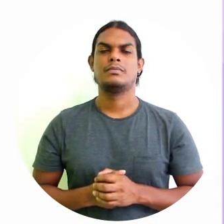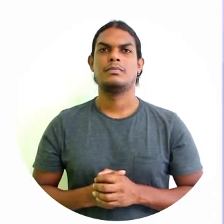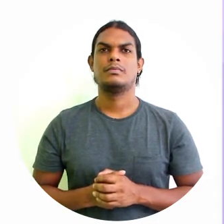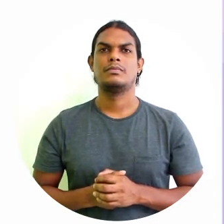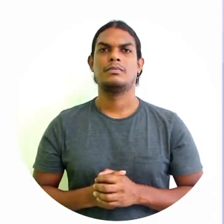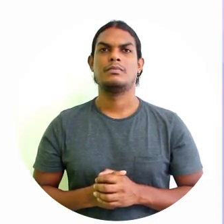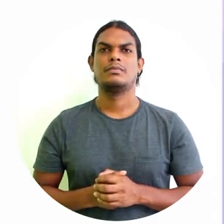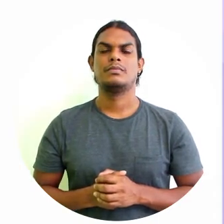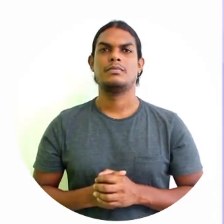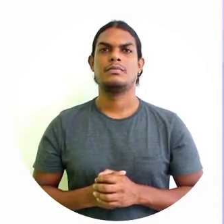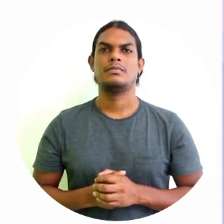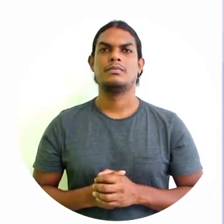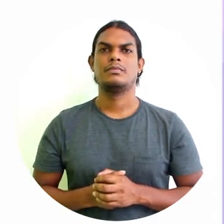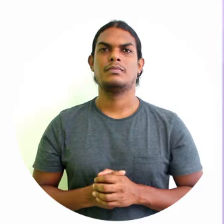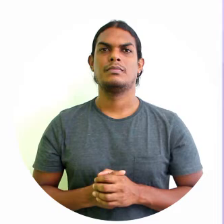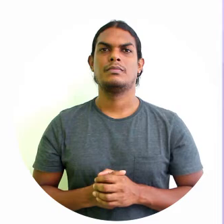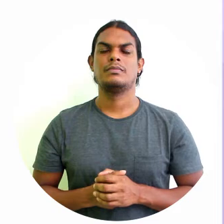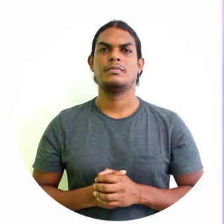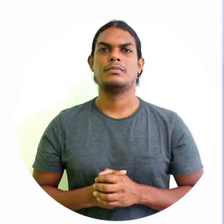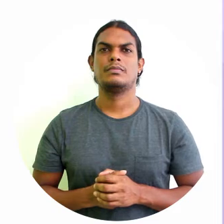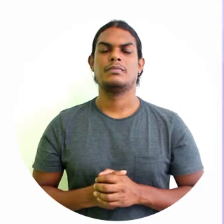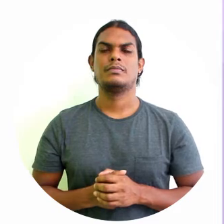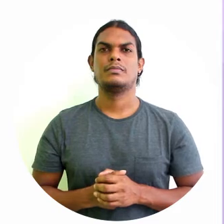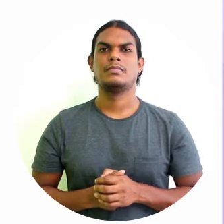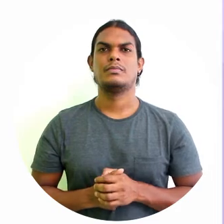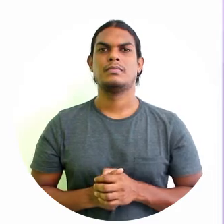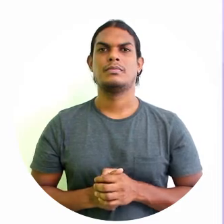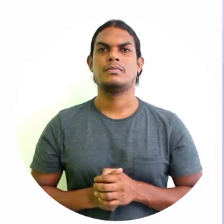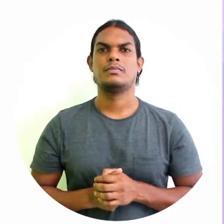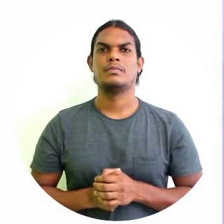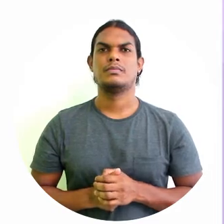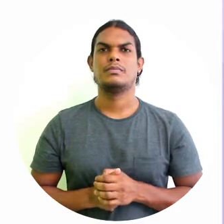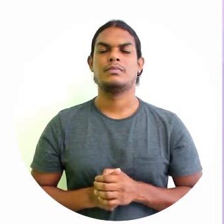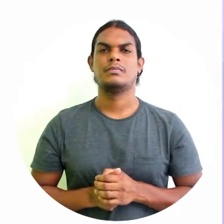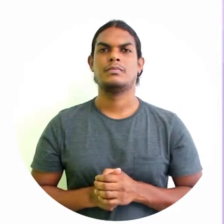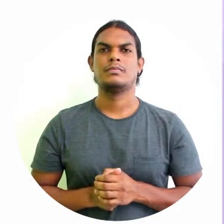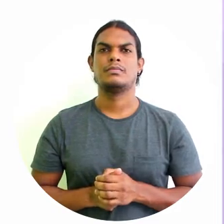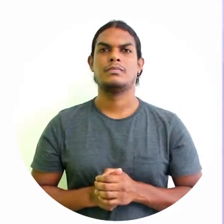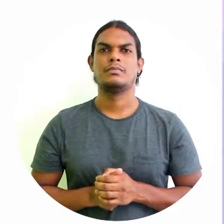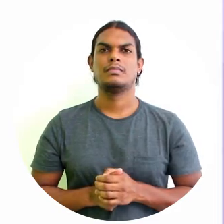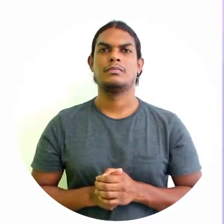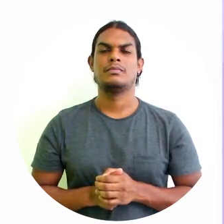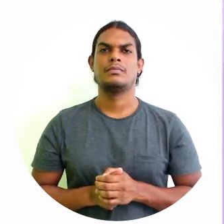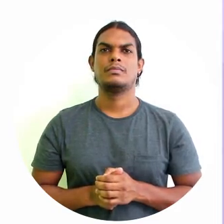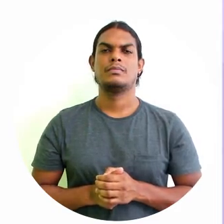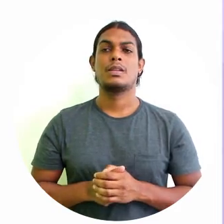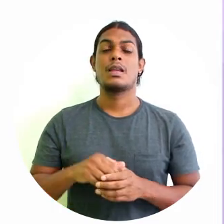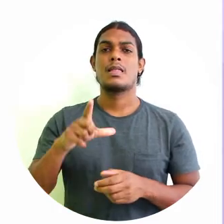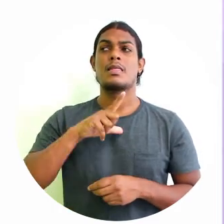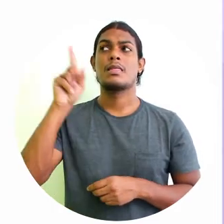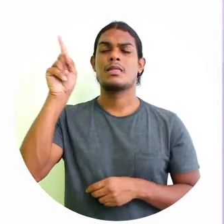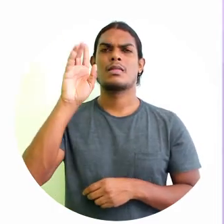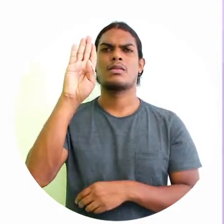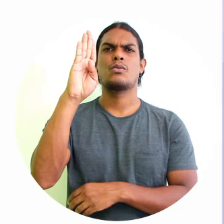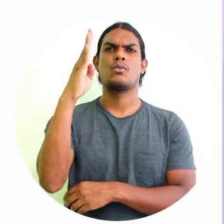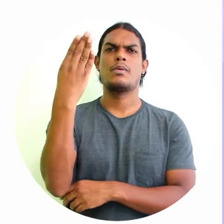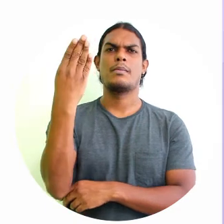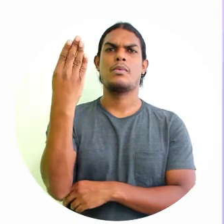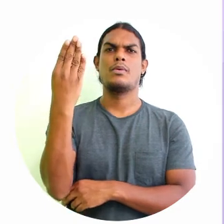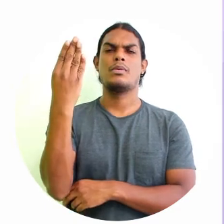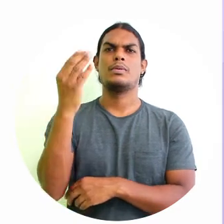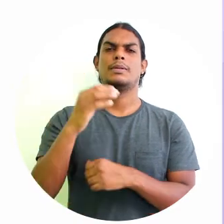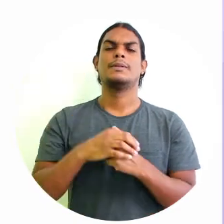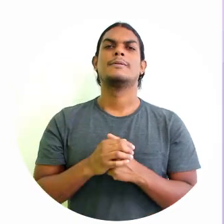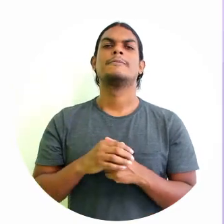você observa esse arco aqui, parece que você está em pé na sala. E ainda, se você olha para aquela porta ali, parece que ela está num outro